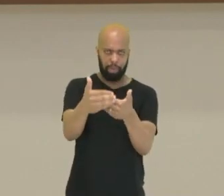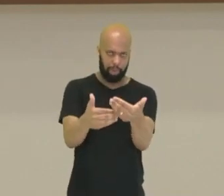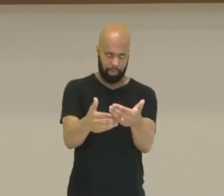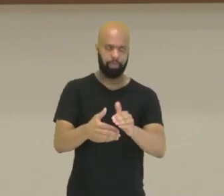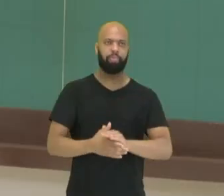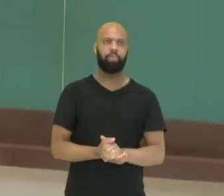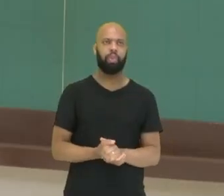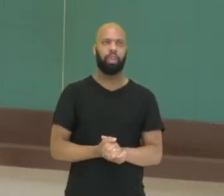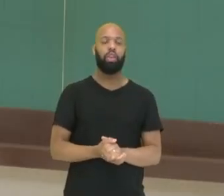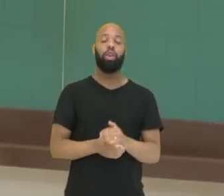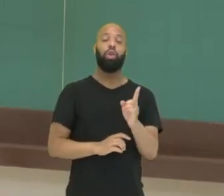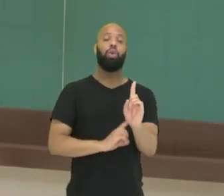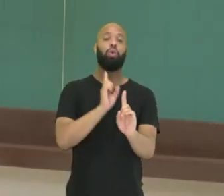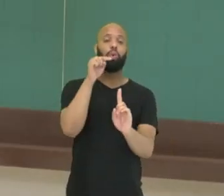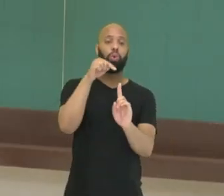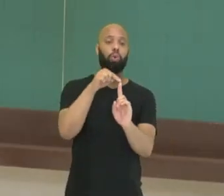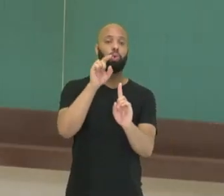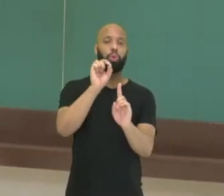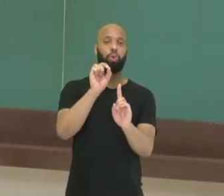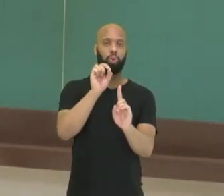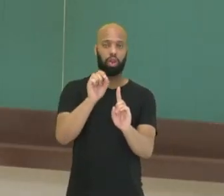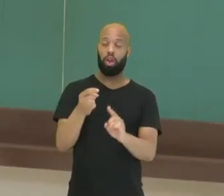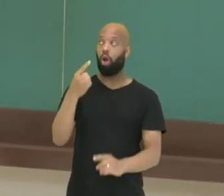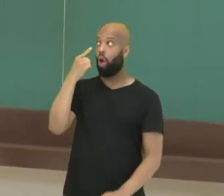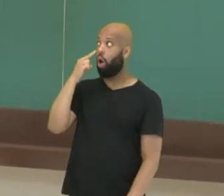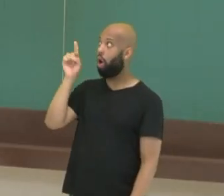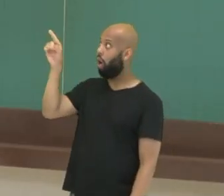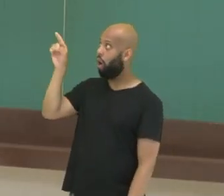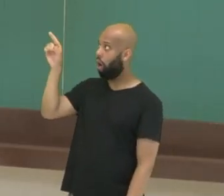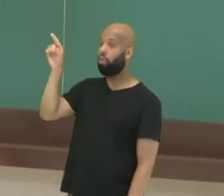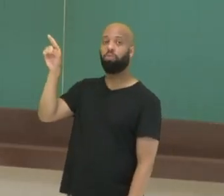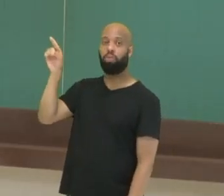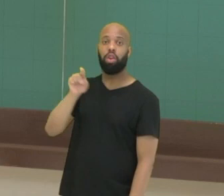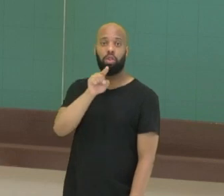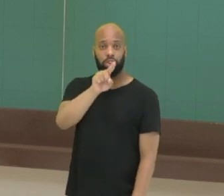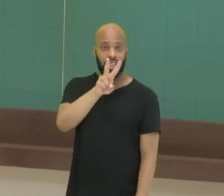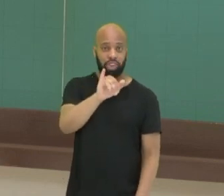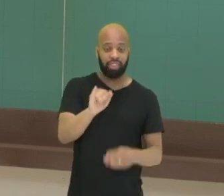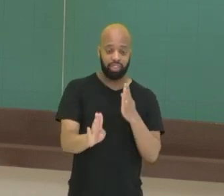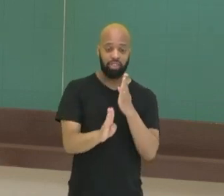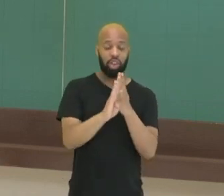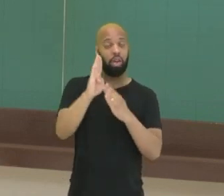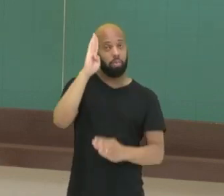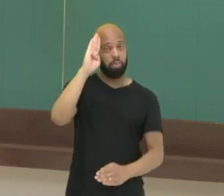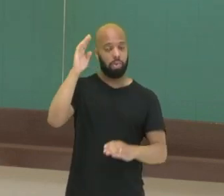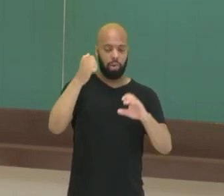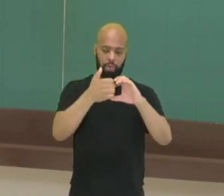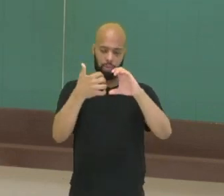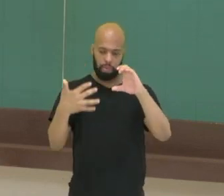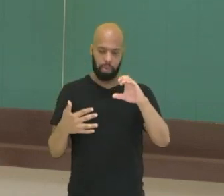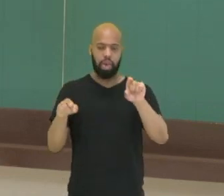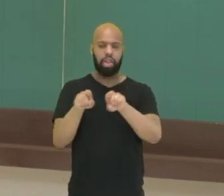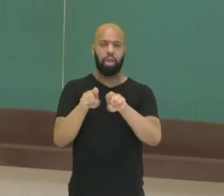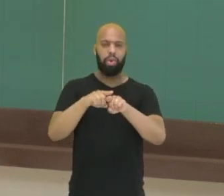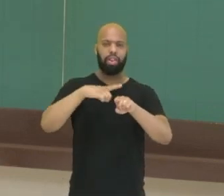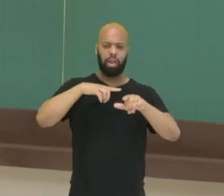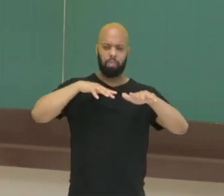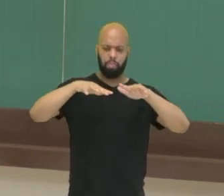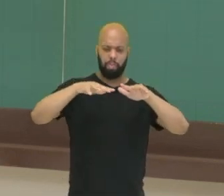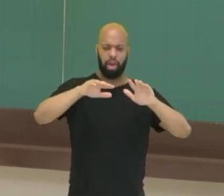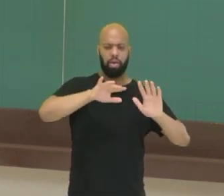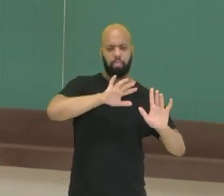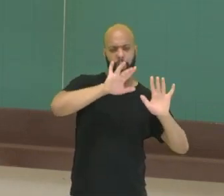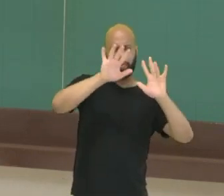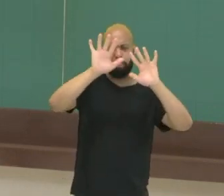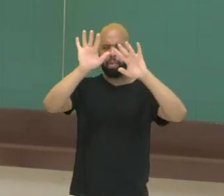E aí colocamos o objetivo da nossa aula de hoje, né? Identificar as principais características e movimentos de